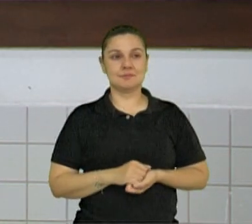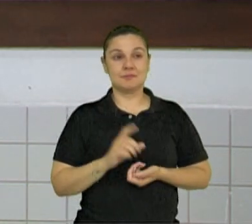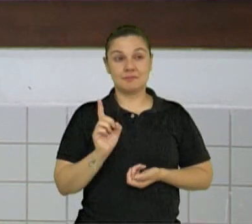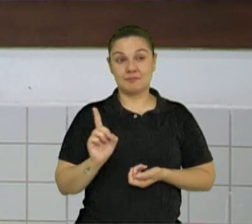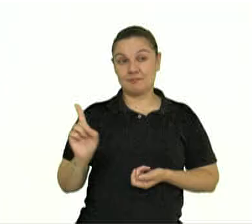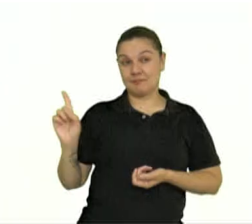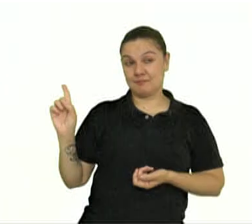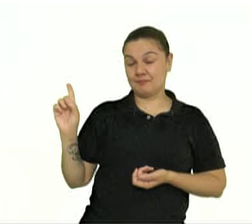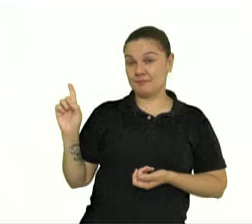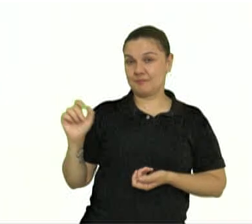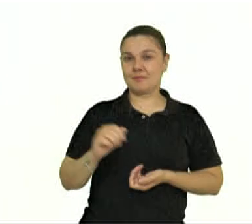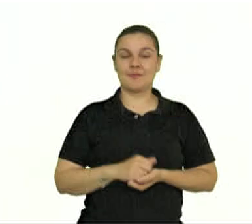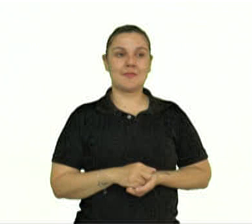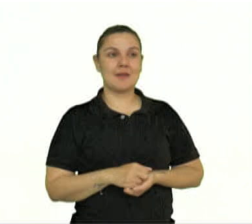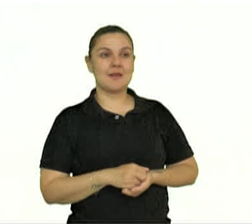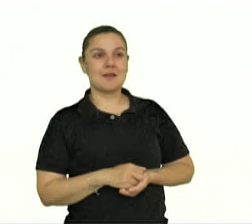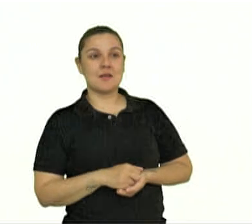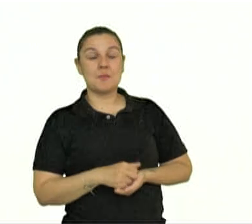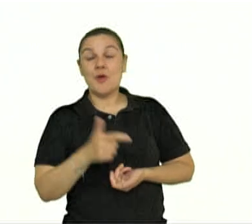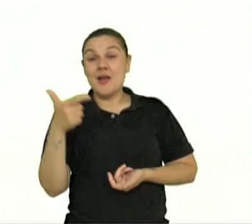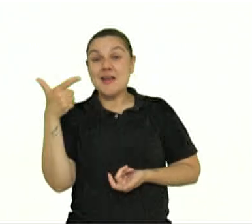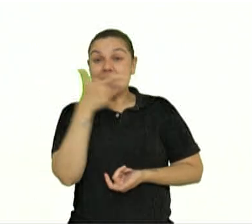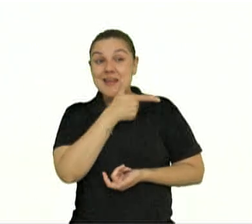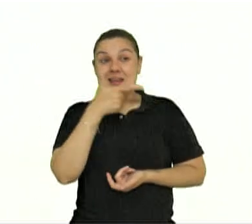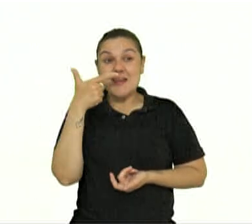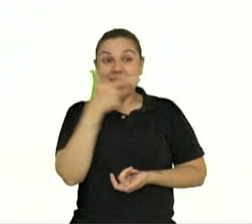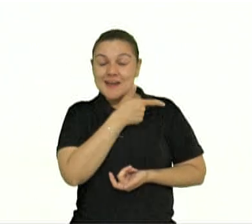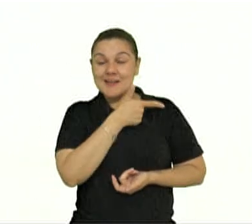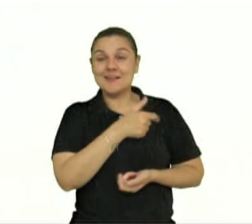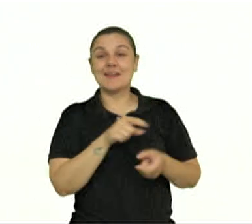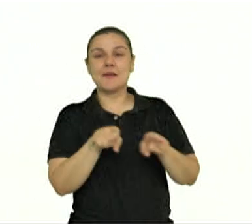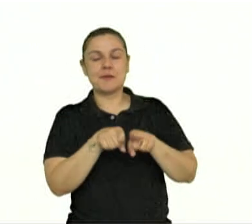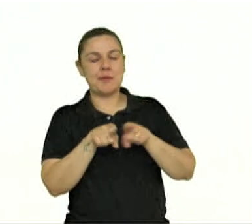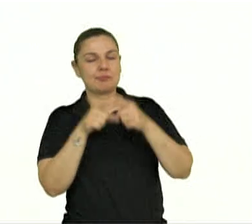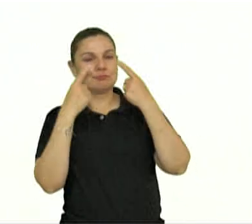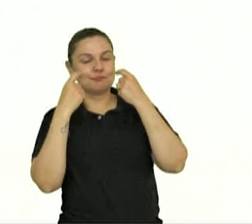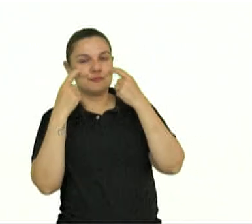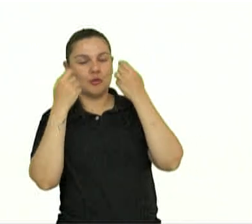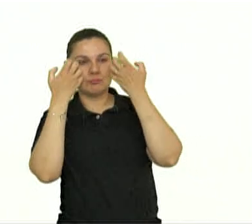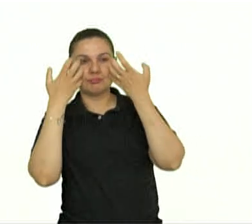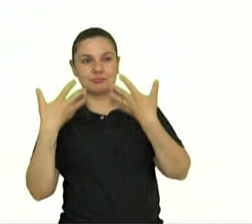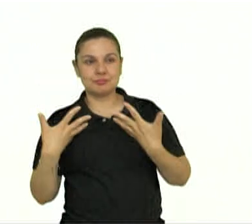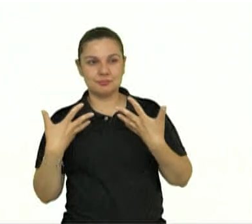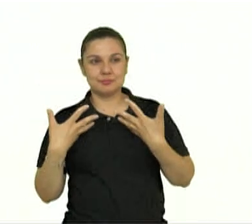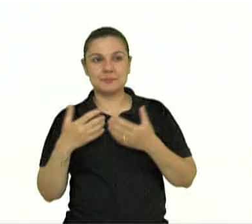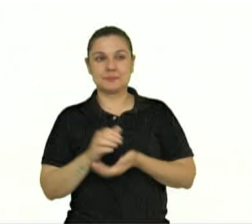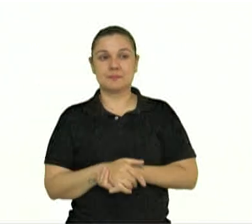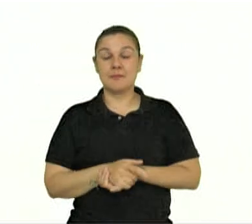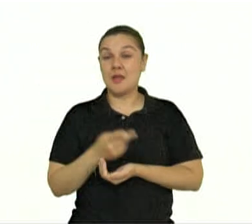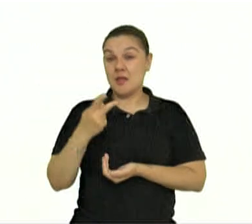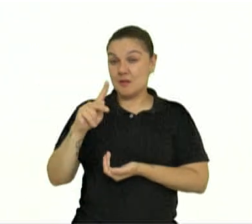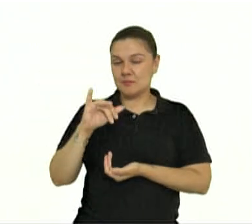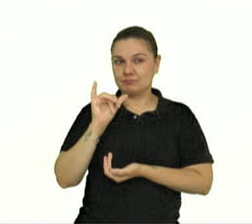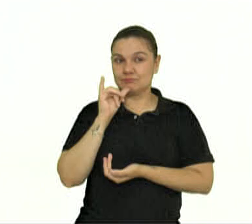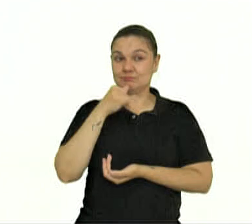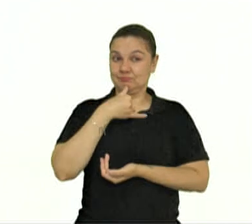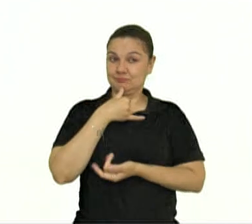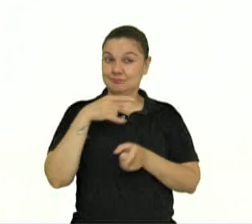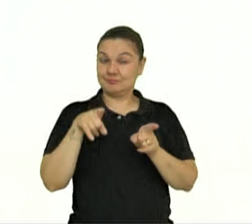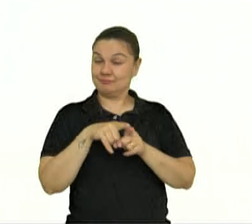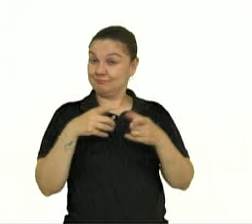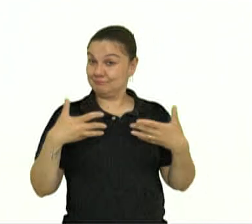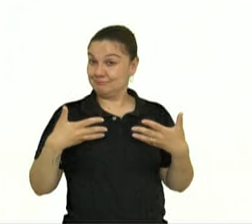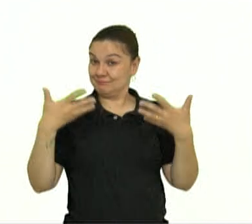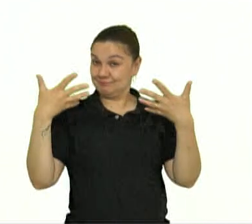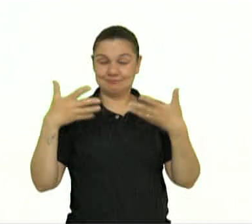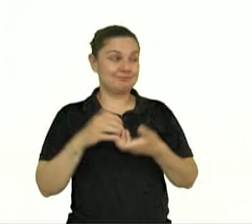para vocês, ó. E rir meu riso e derramar meu pranto, ao seu pesar ou seu